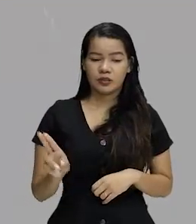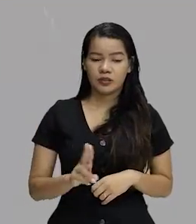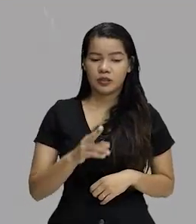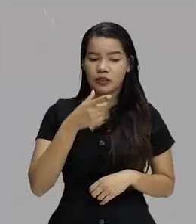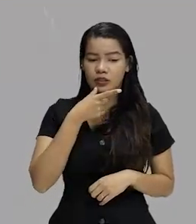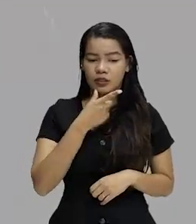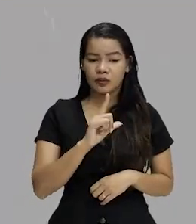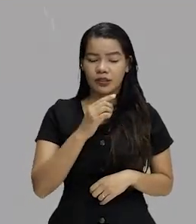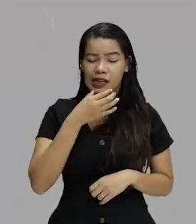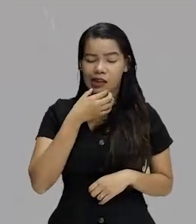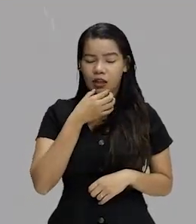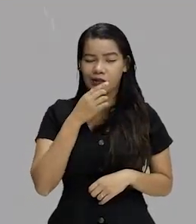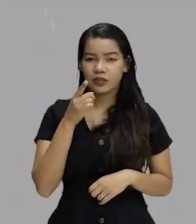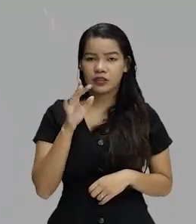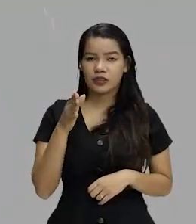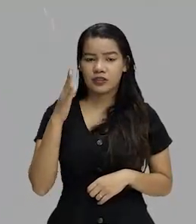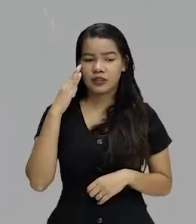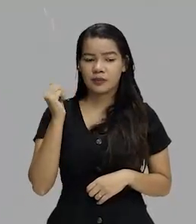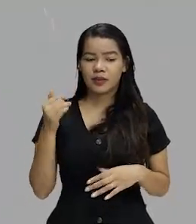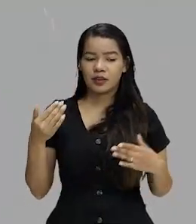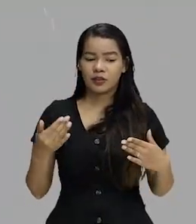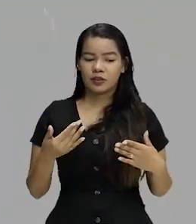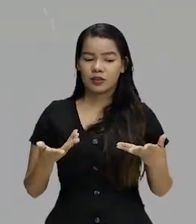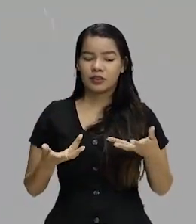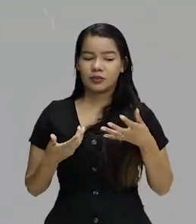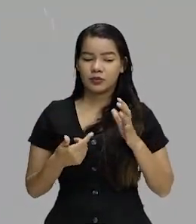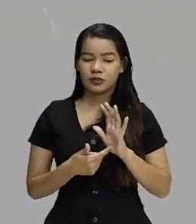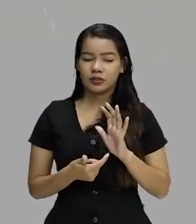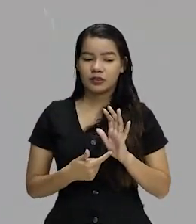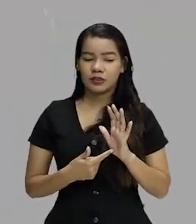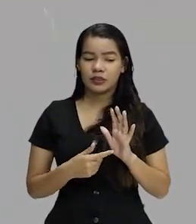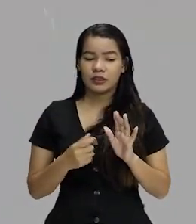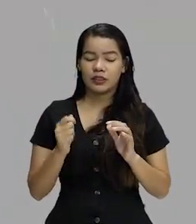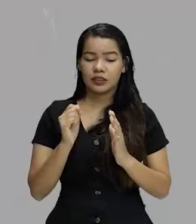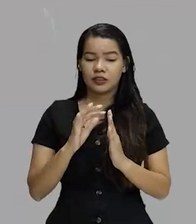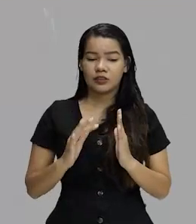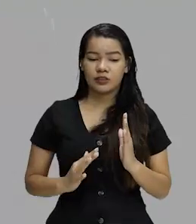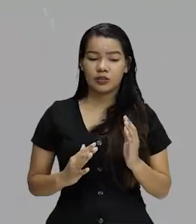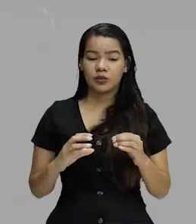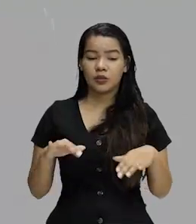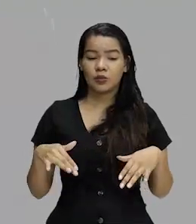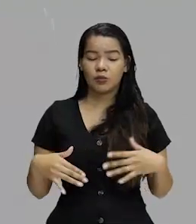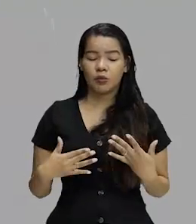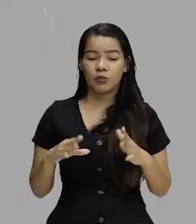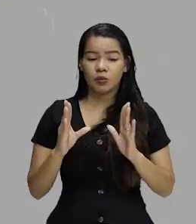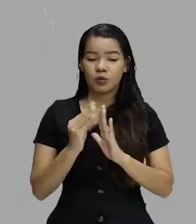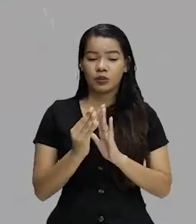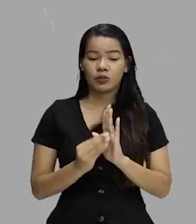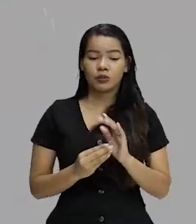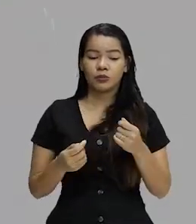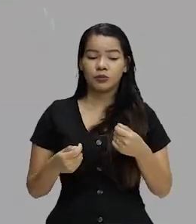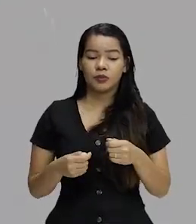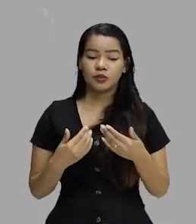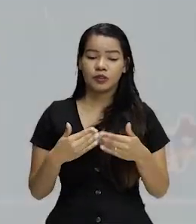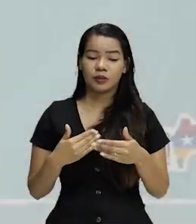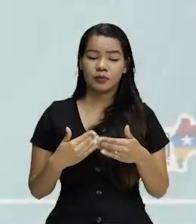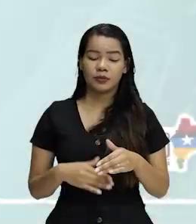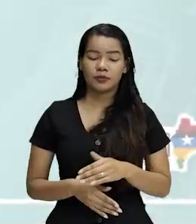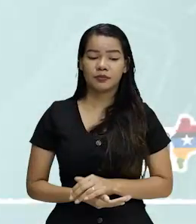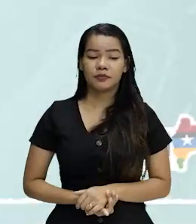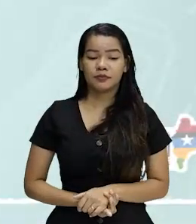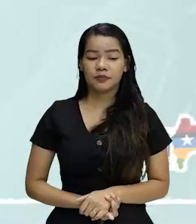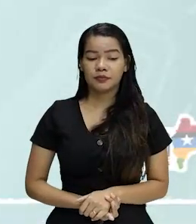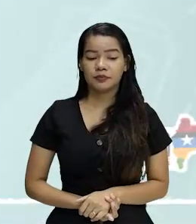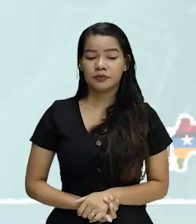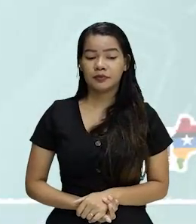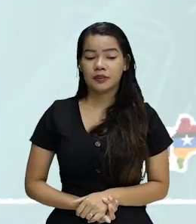inglesa, como vocês sabem. E agora eu vou mostrar para vocês exercício, de que forma esse conteúdo pode aparecer para nós. Então, por